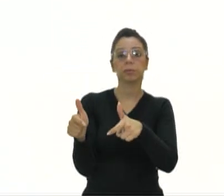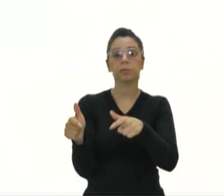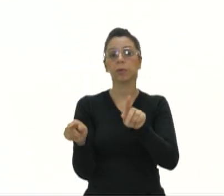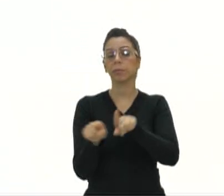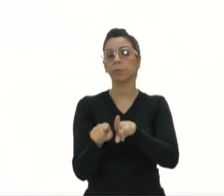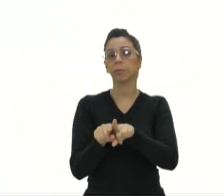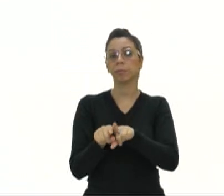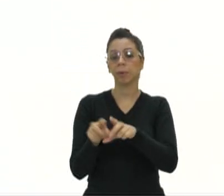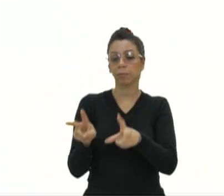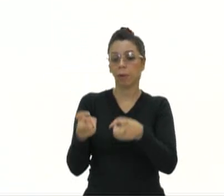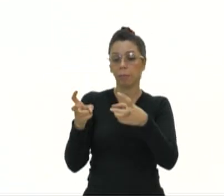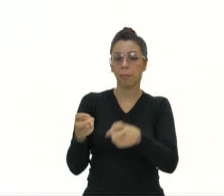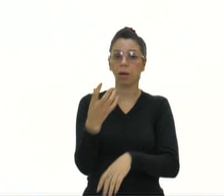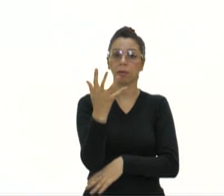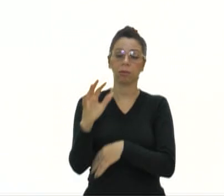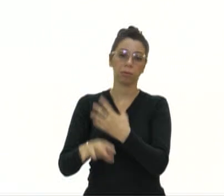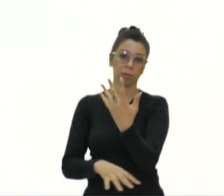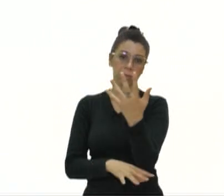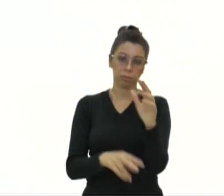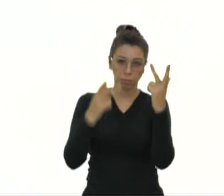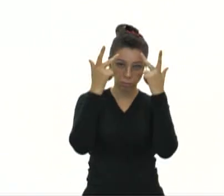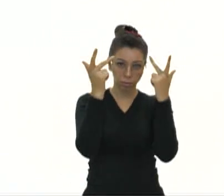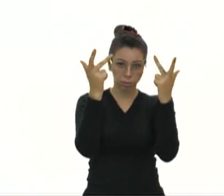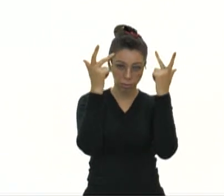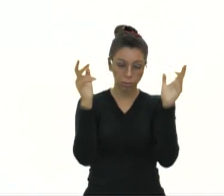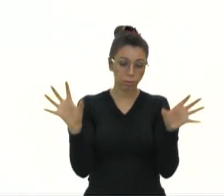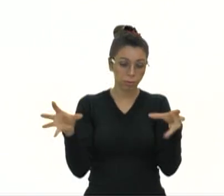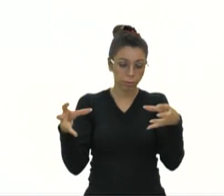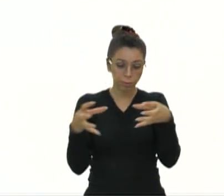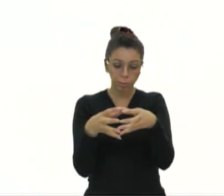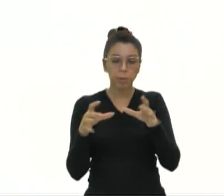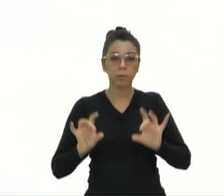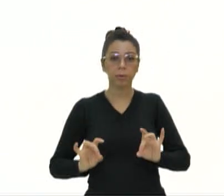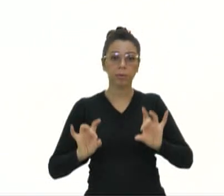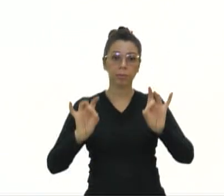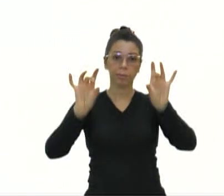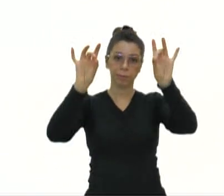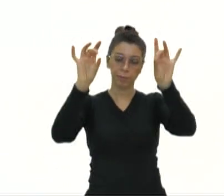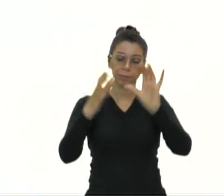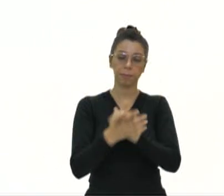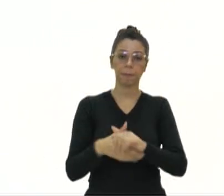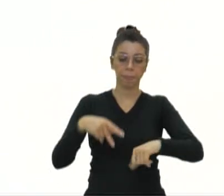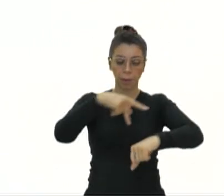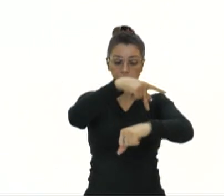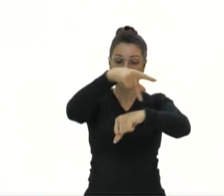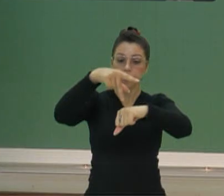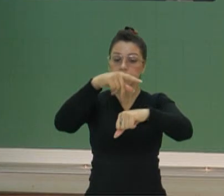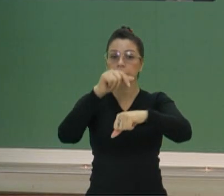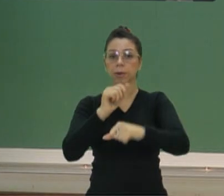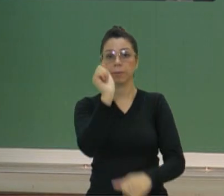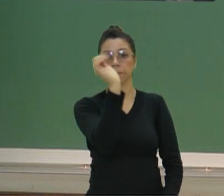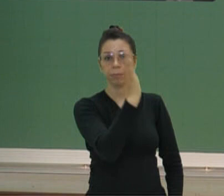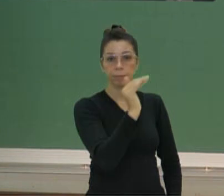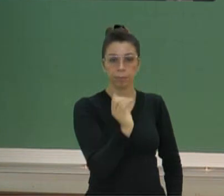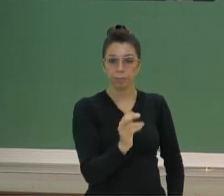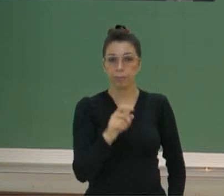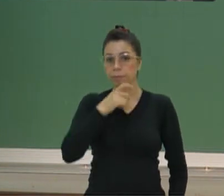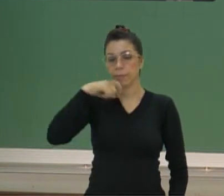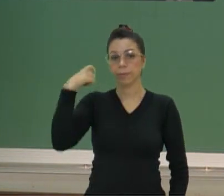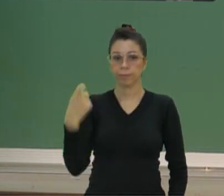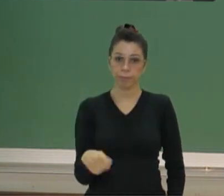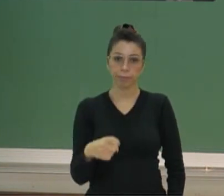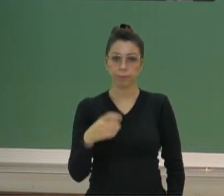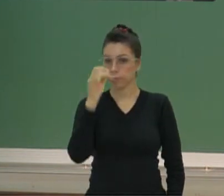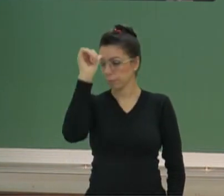recursos naturais, e que fazem desse conjuntinho ser especial. Os países que fazem parte: Brasil,